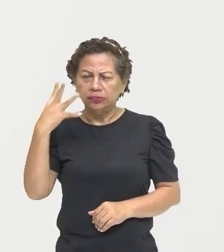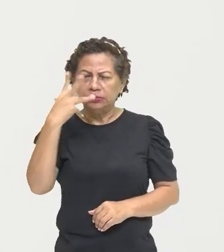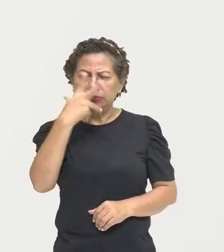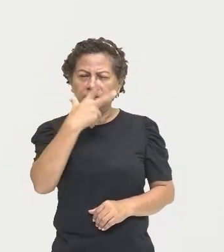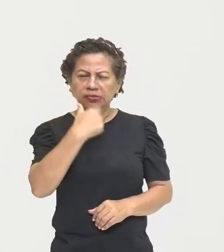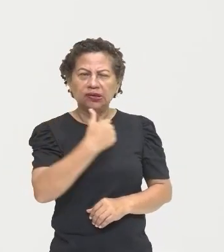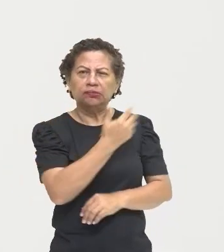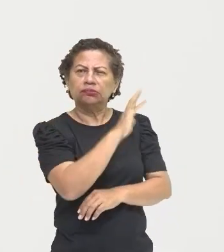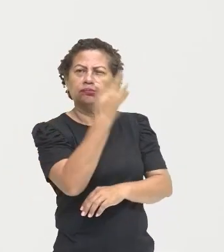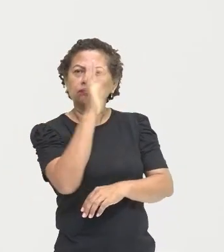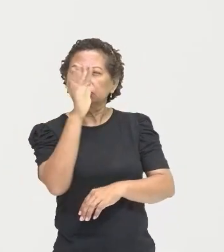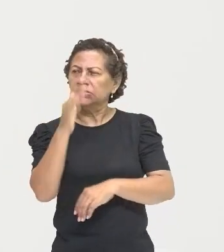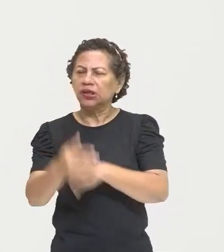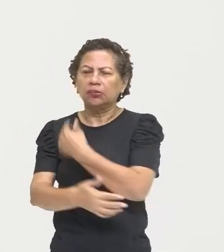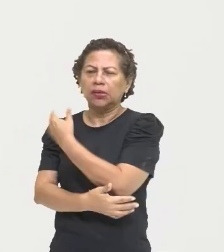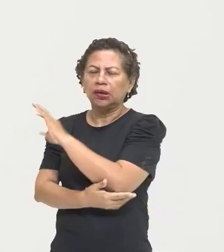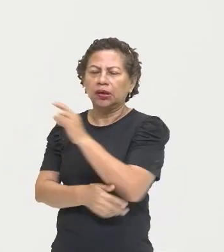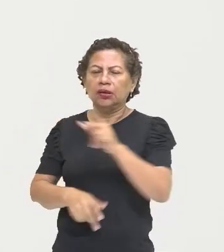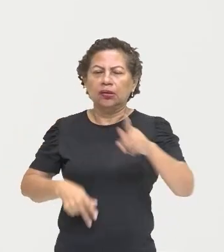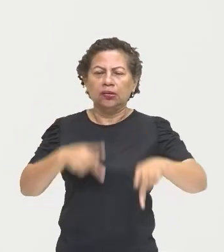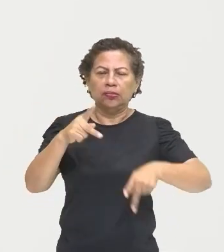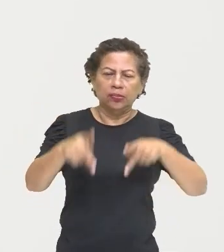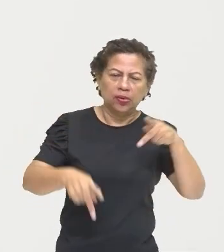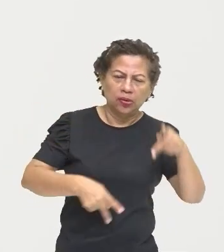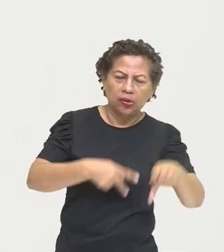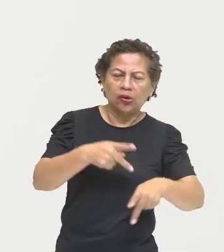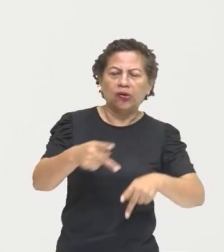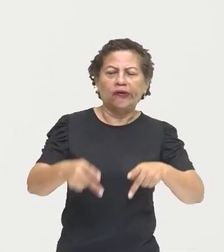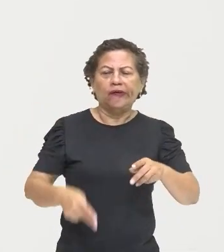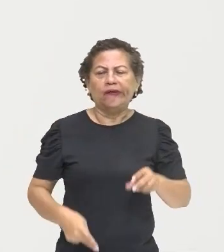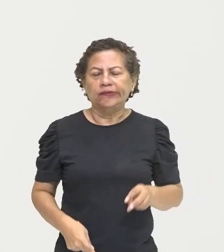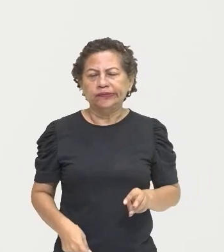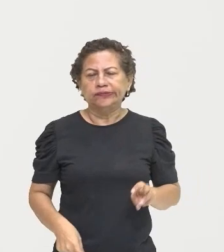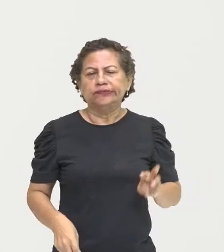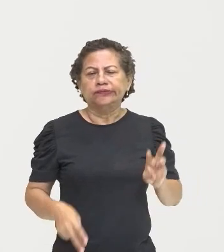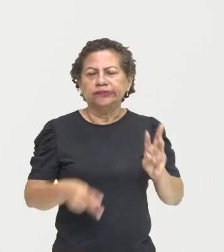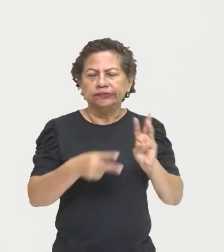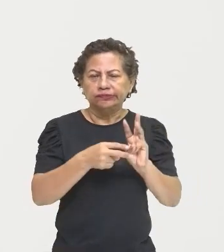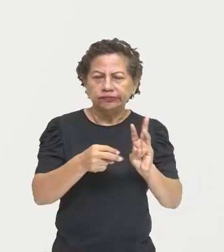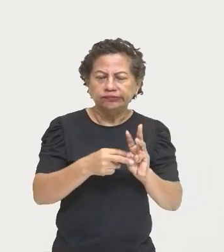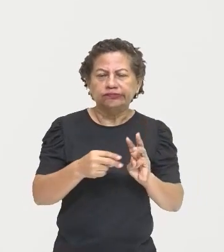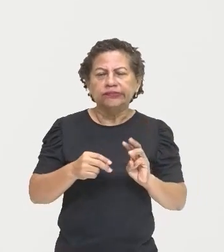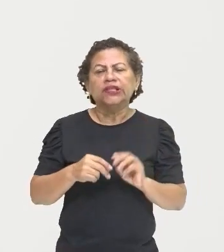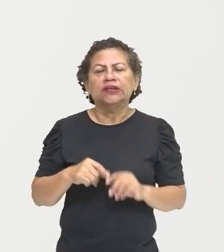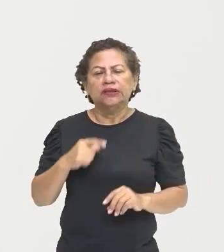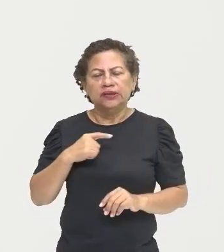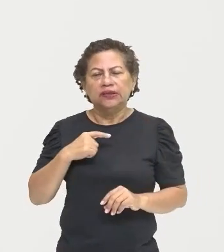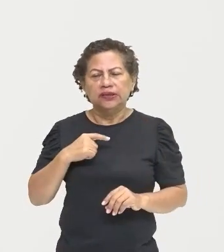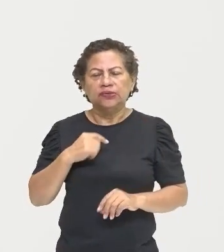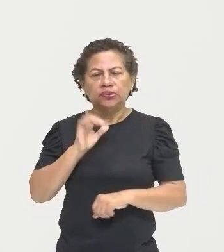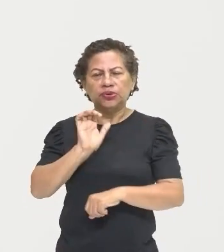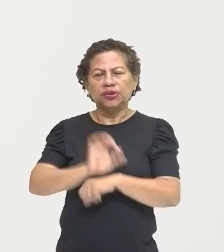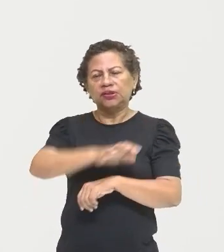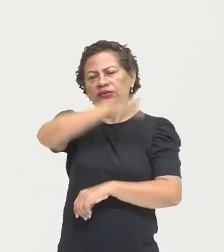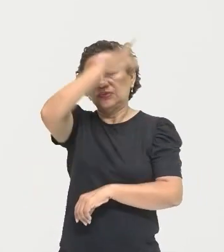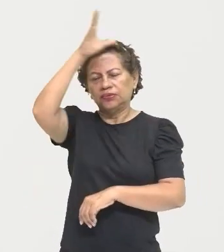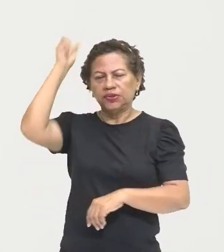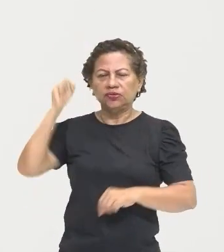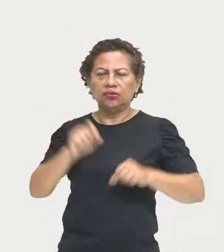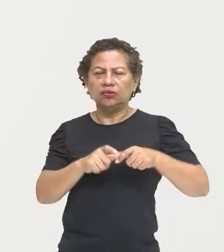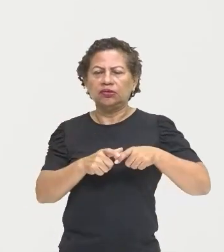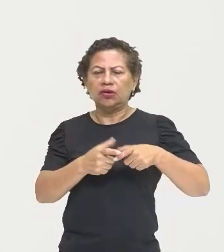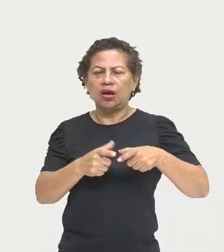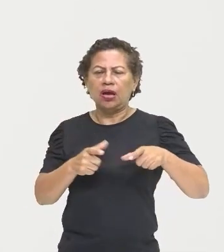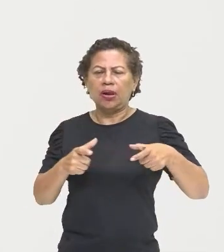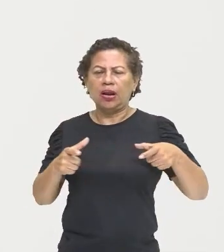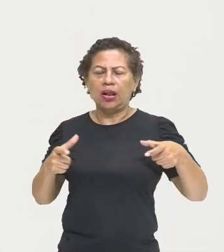com os povos nativos daqui da nossa região. Então o ecoturismo tem ganhado muita força no nosso estado e hoje ele cresce, segundo